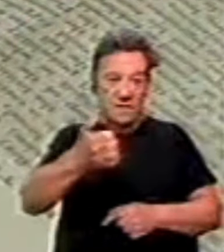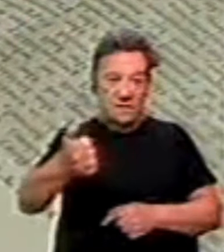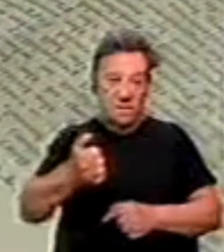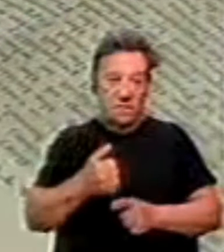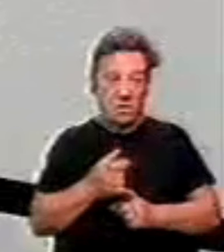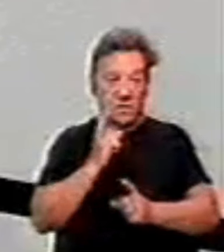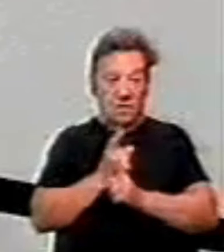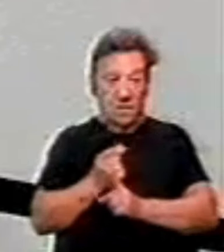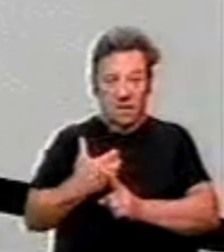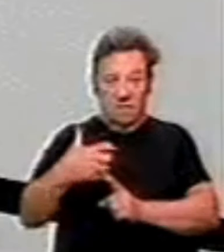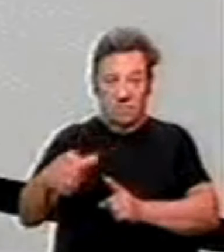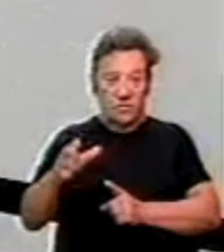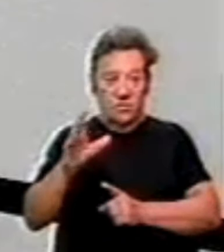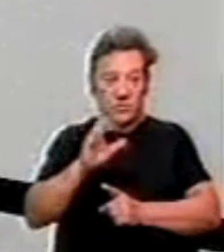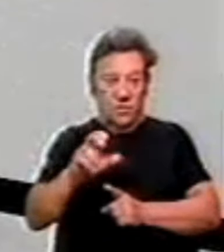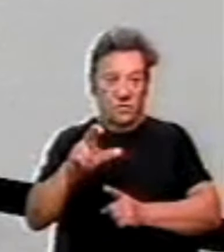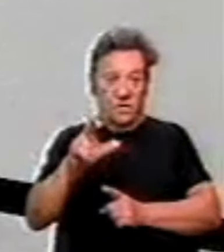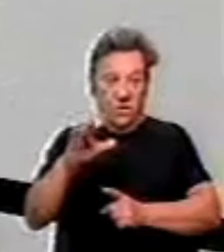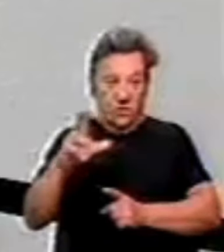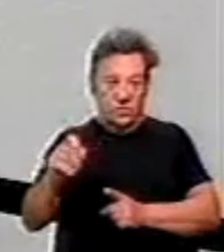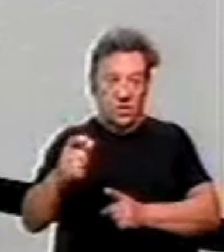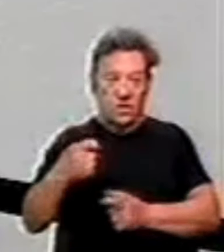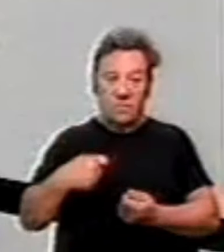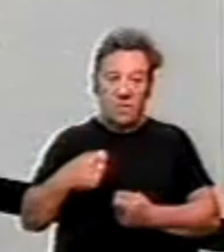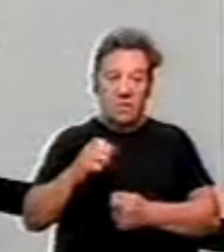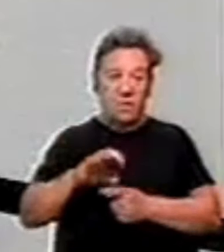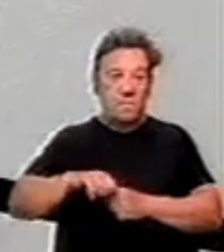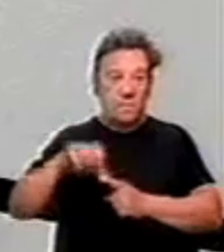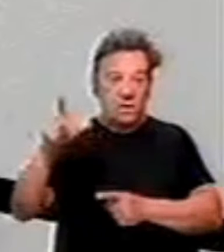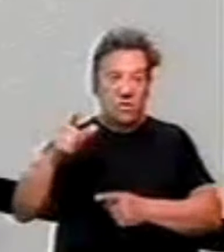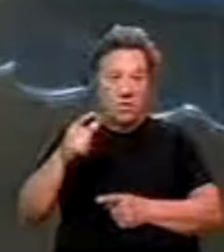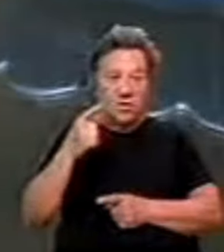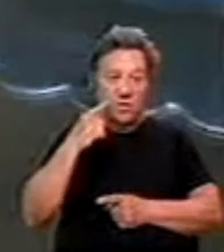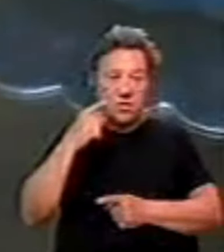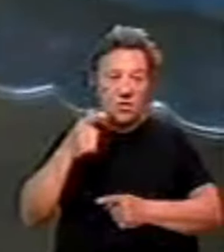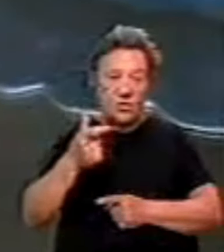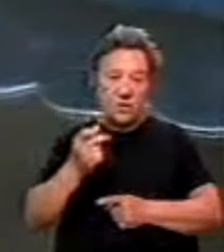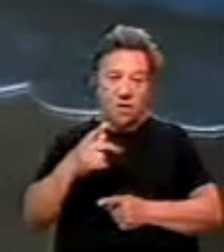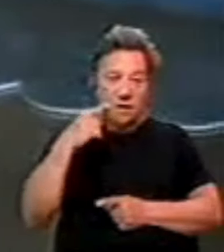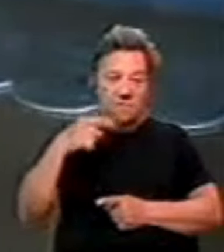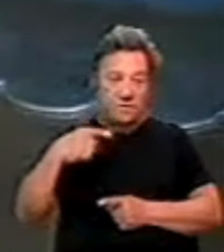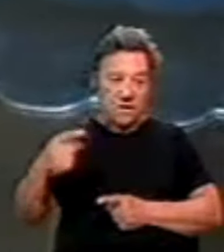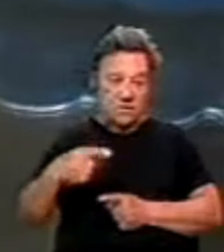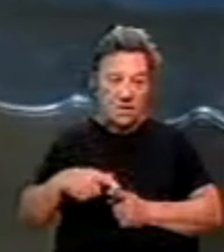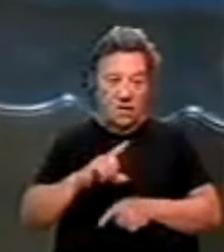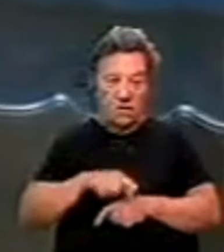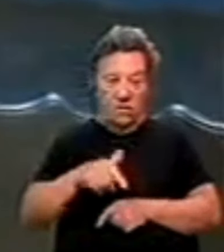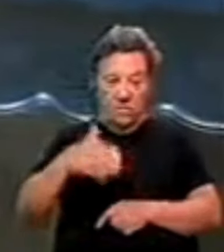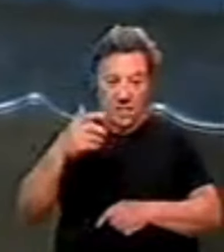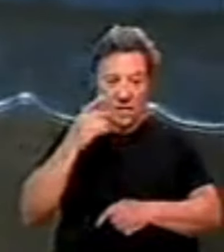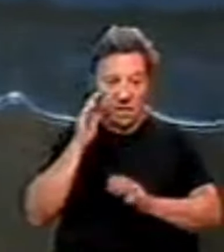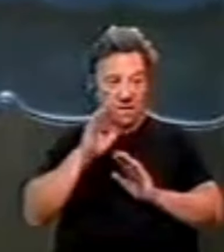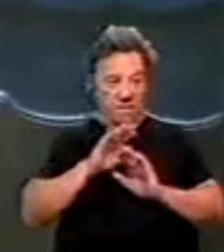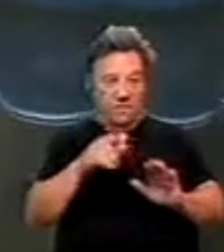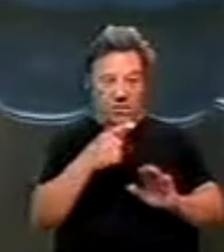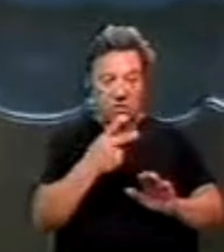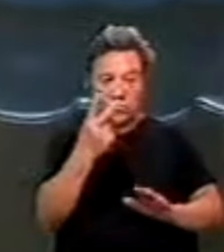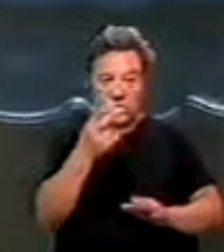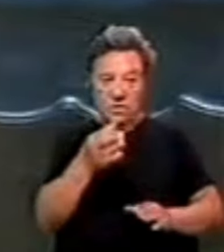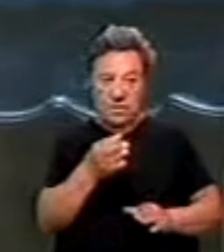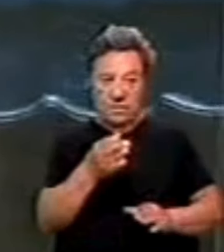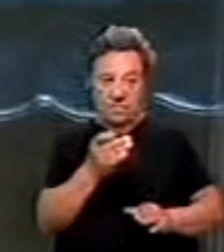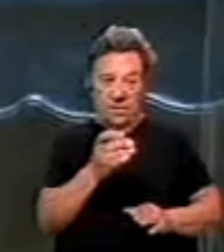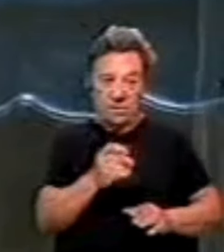1775. Investimento de João Rocha, comerciante minhoto de Torna Viagem. Logo aqui na primeira vitrine nós temos duas